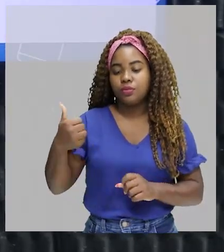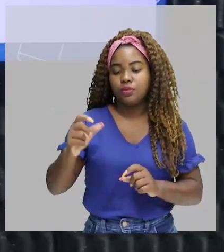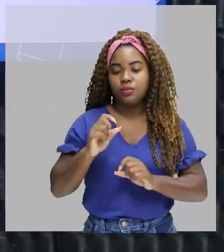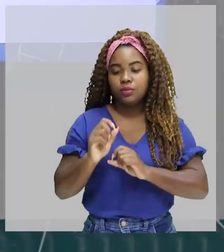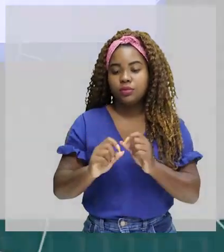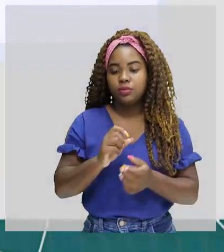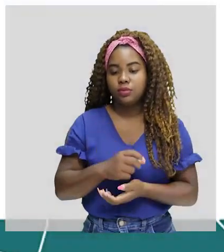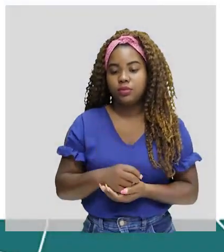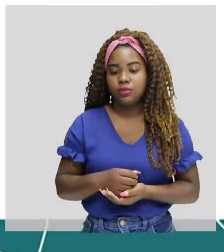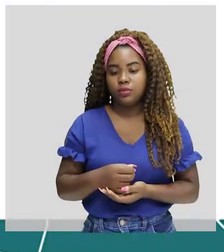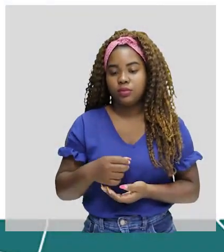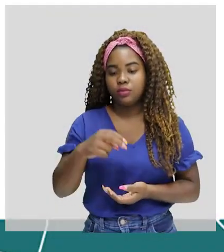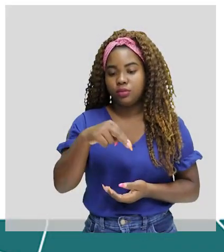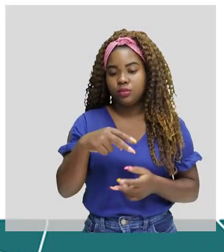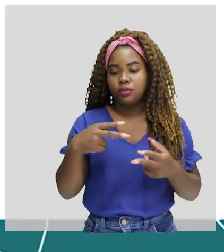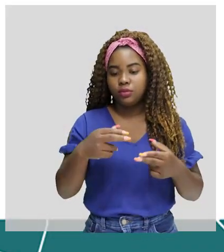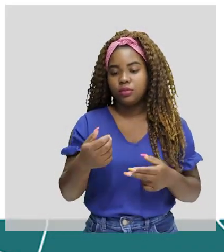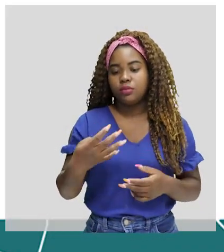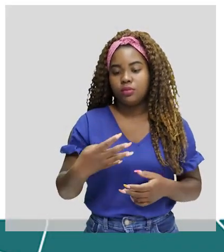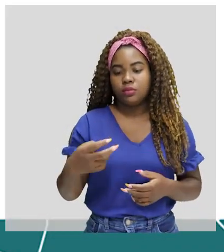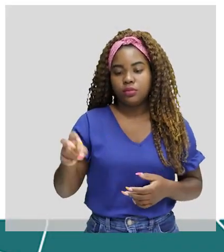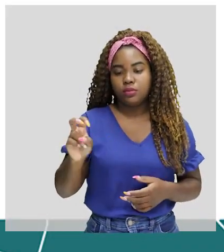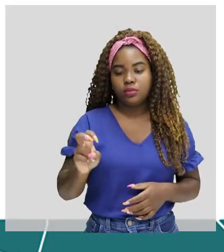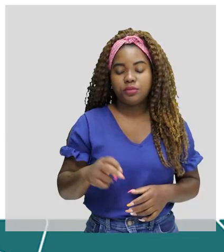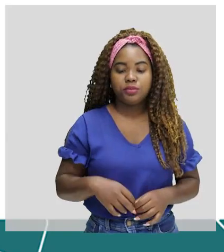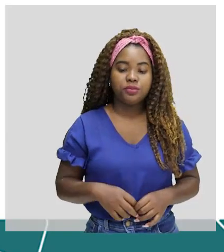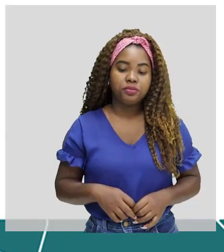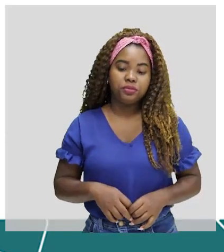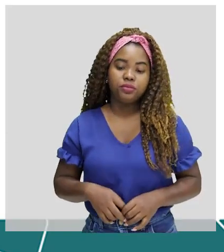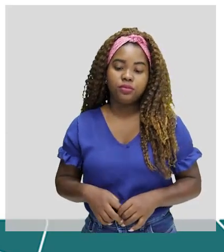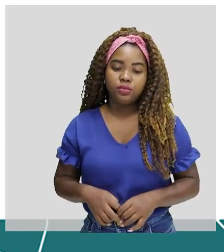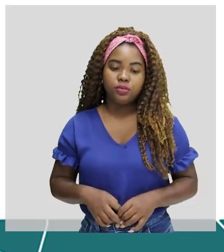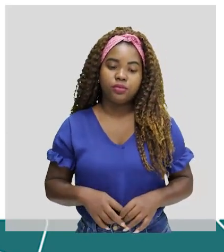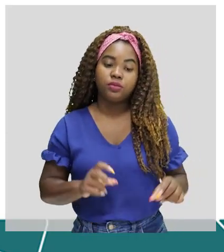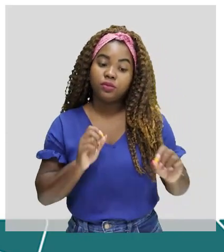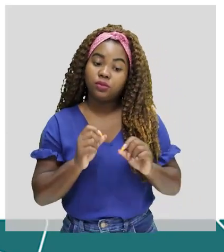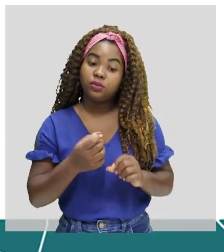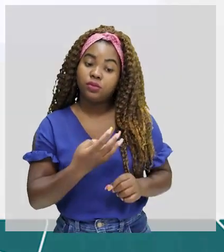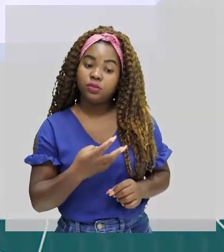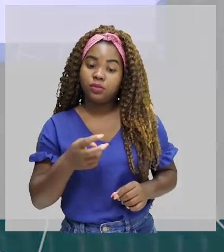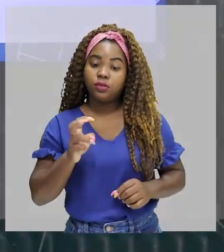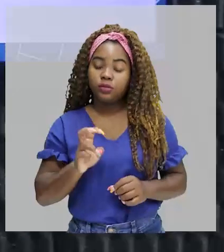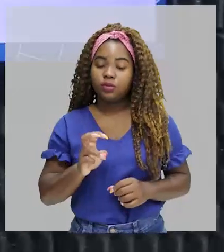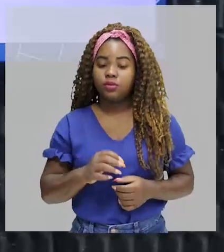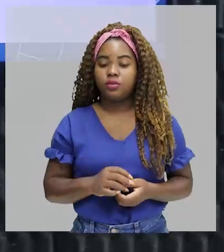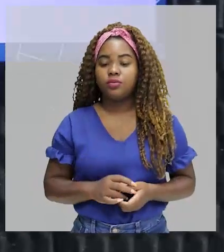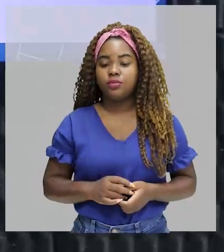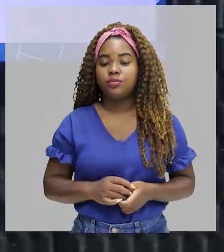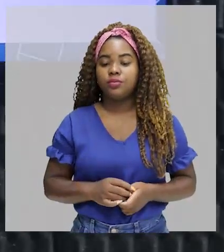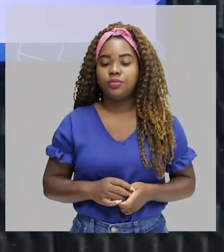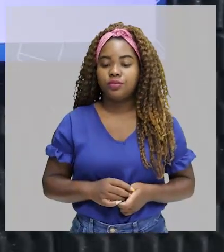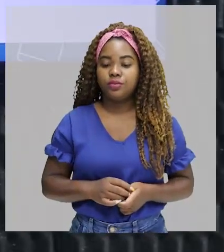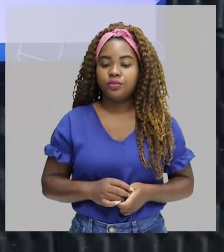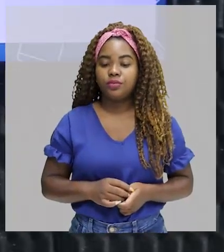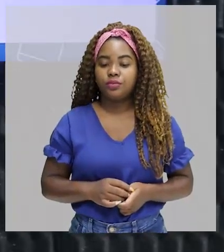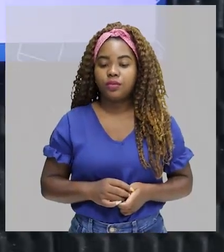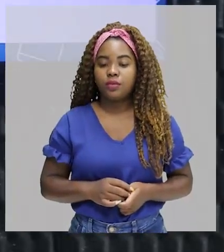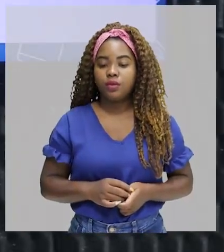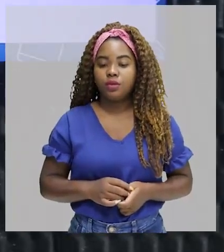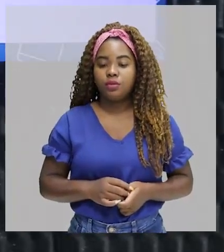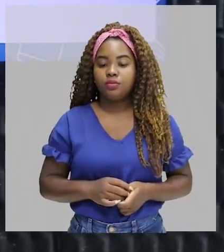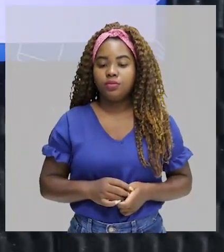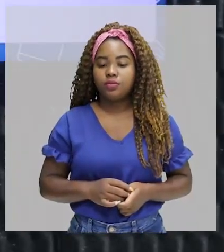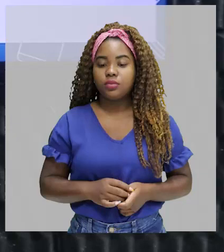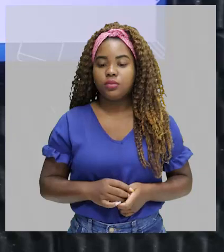1, corresponde, então, ao 45. O que é que esse 45, desculpa, o que é que esse 45 nos